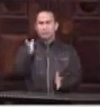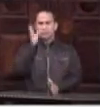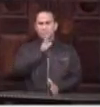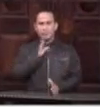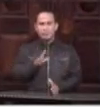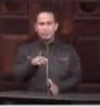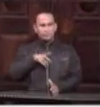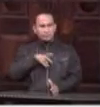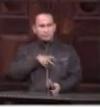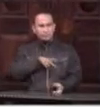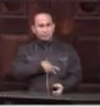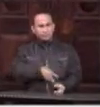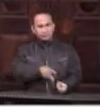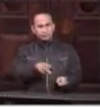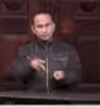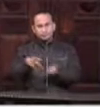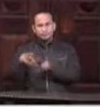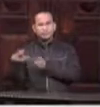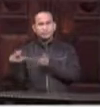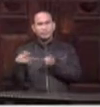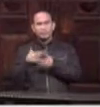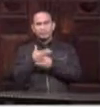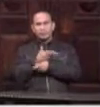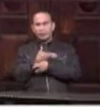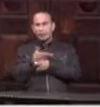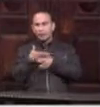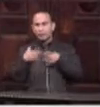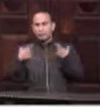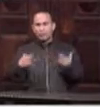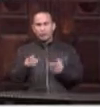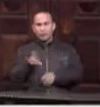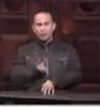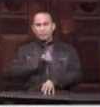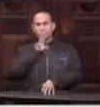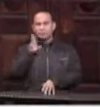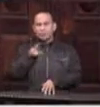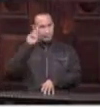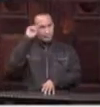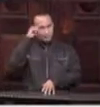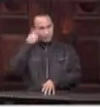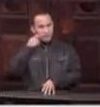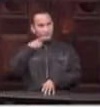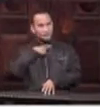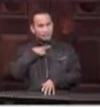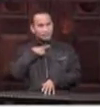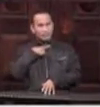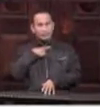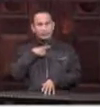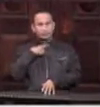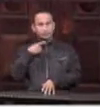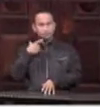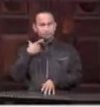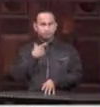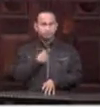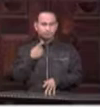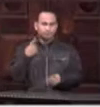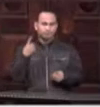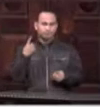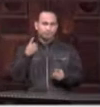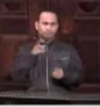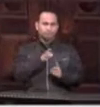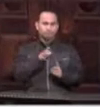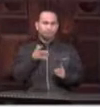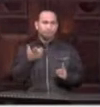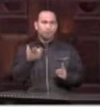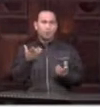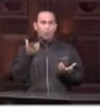frequentemente notícias nos jornais de pessoas de religiões de matriz africanas que têm sido agredidas. Ontem a gente teve